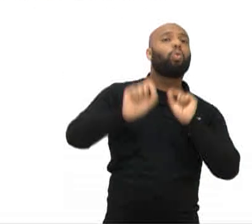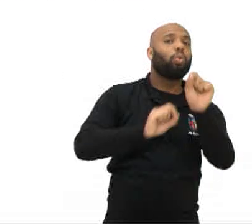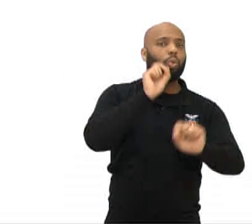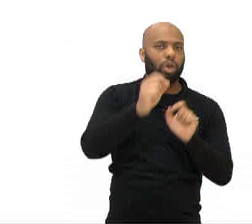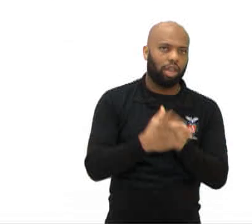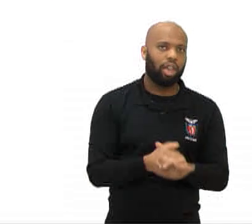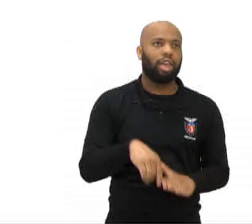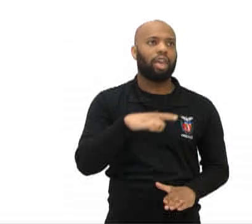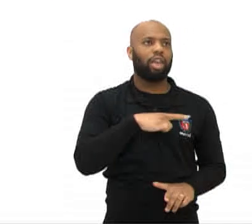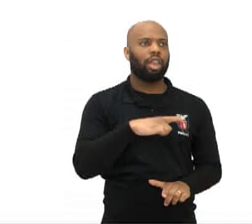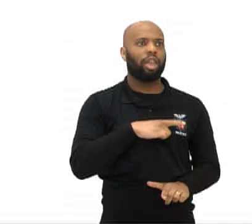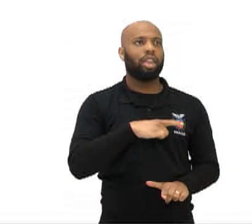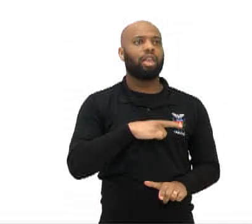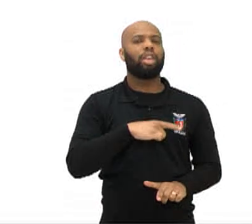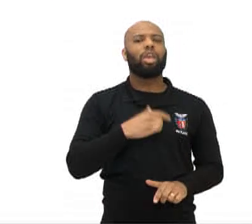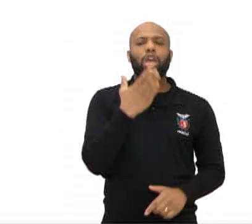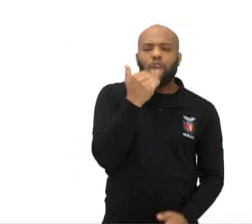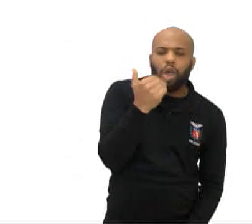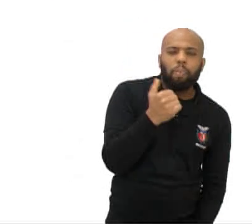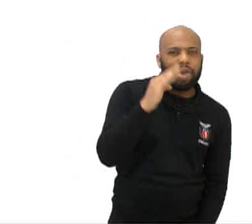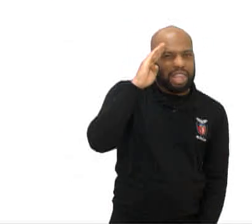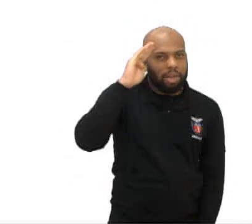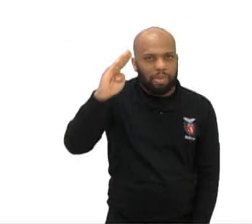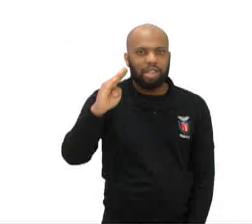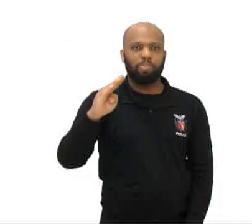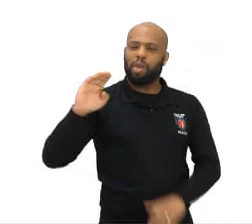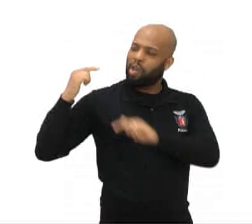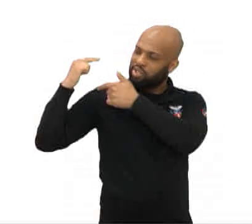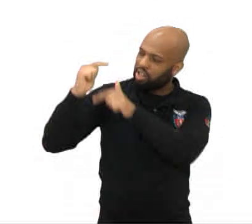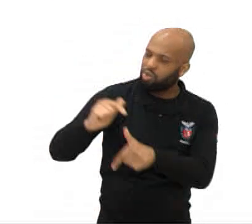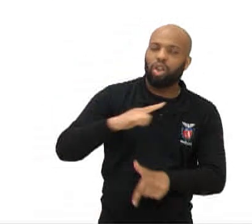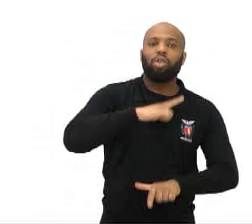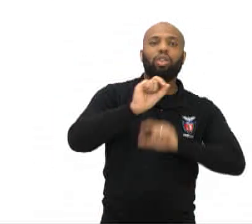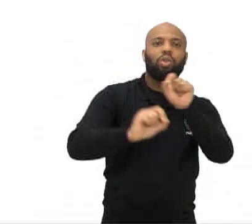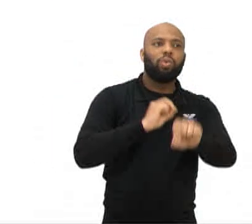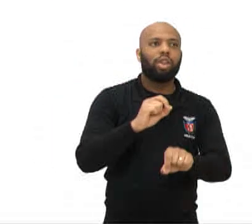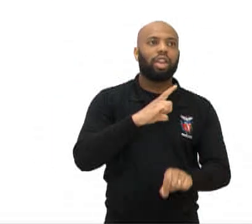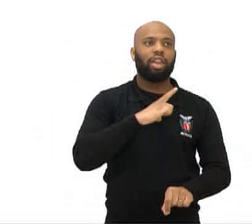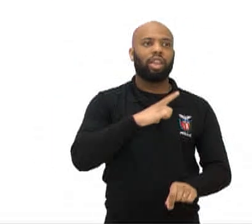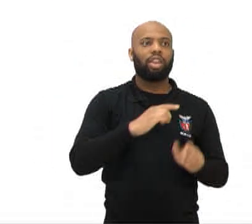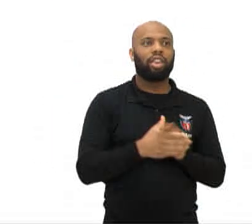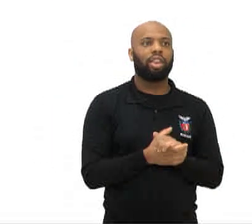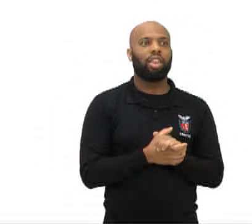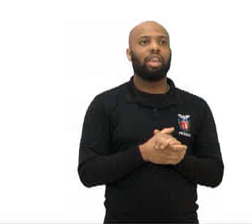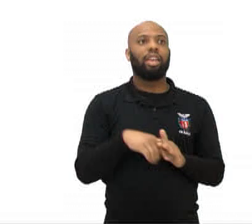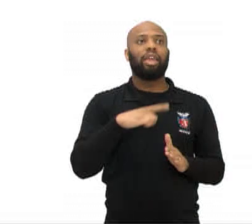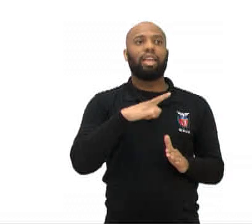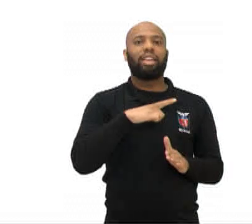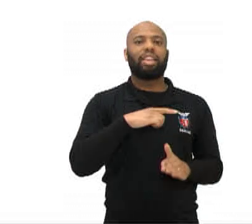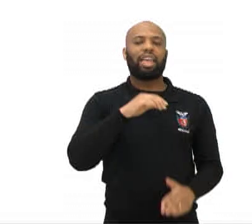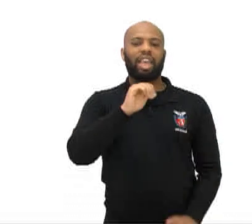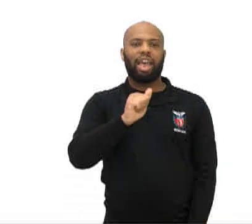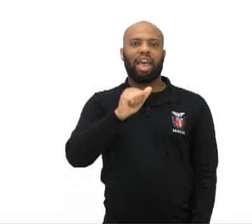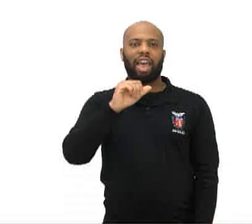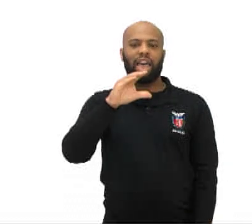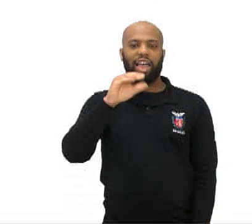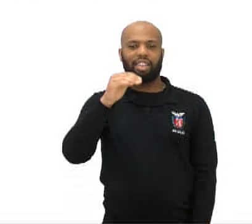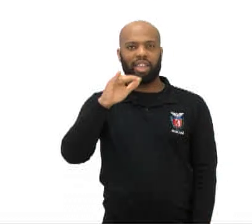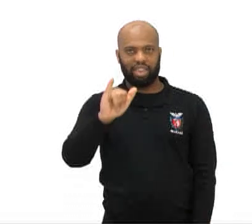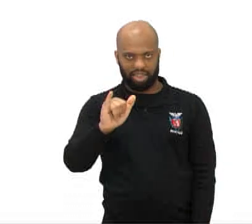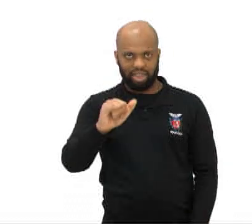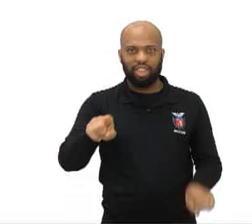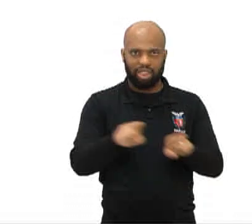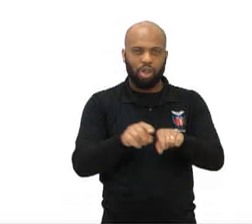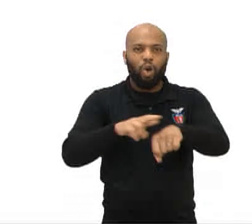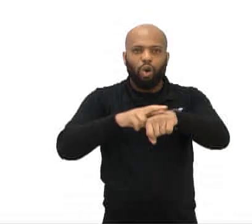ali? Entre os pratos típicos, as comidas típicas, a gente tem o açaí, que nós falamos que